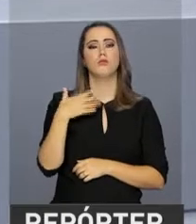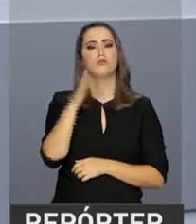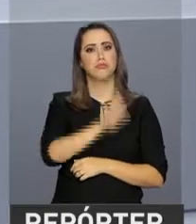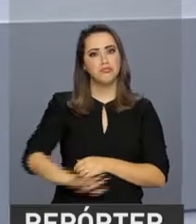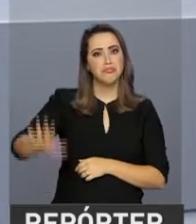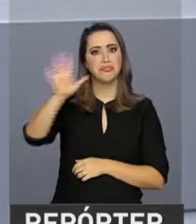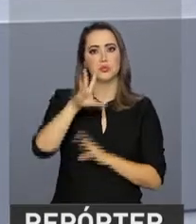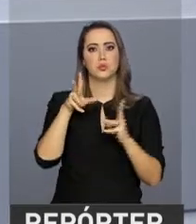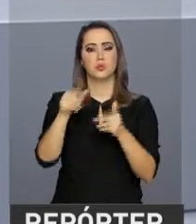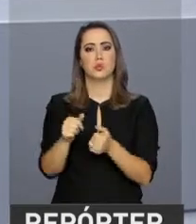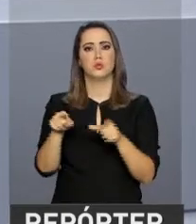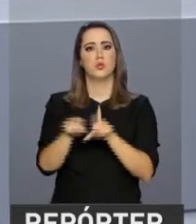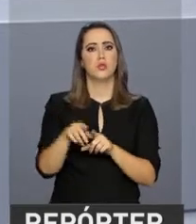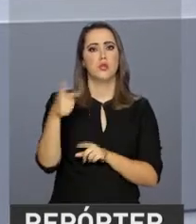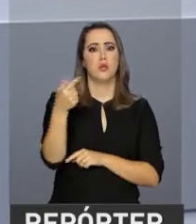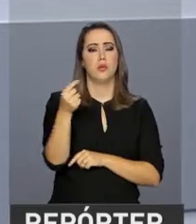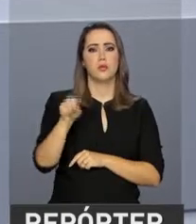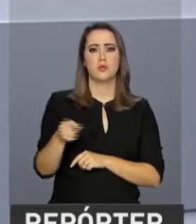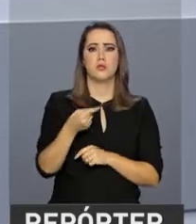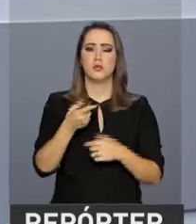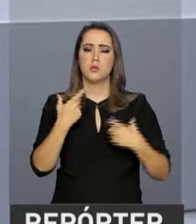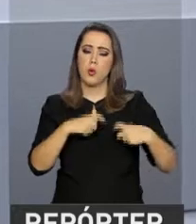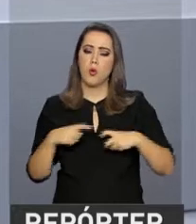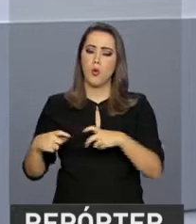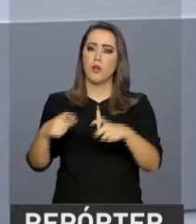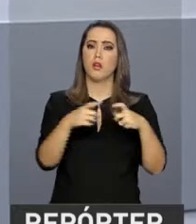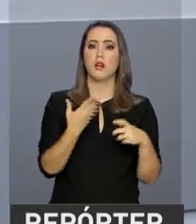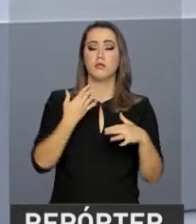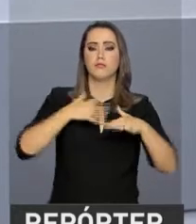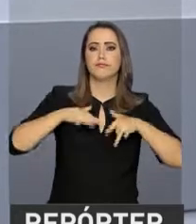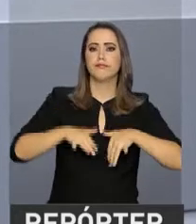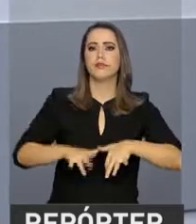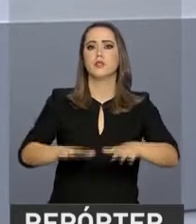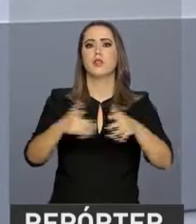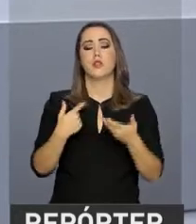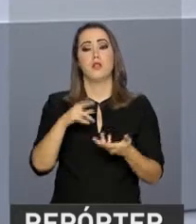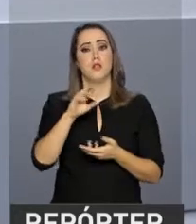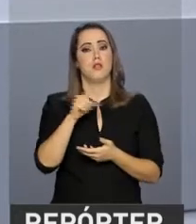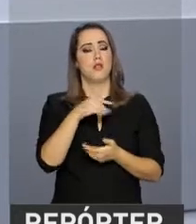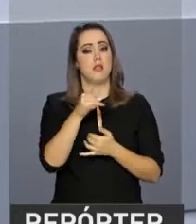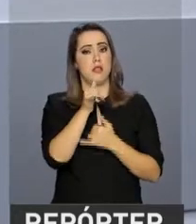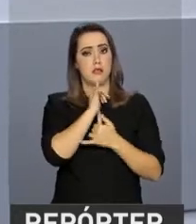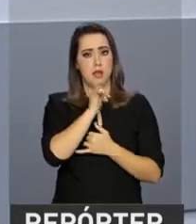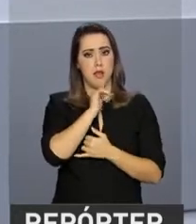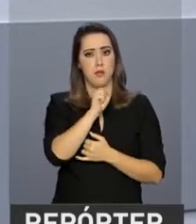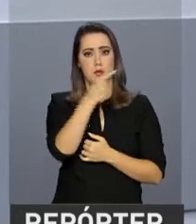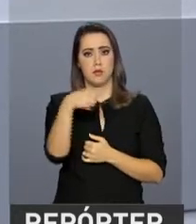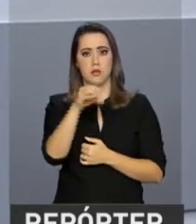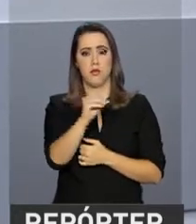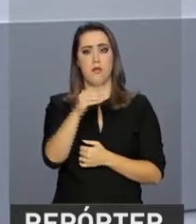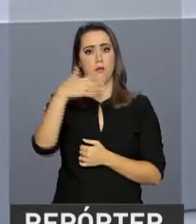todo são 200 mil micro bacias espalhadas em 12 regiões hidrográficas como as bacias do são francisco do paraná